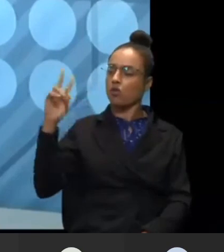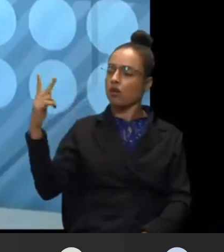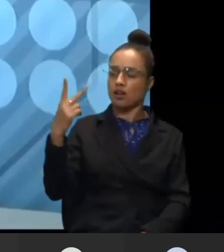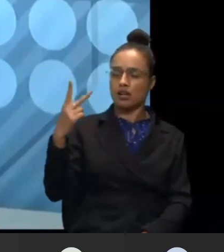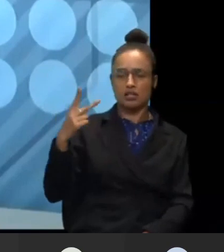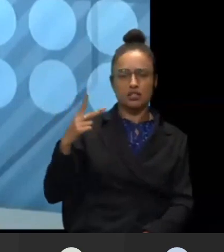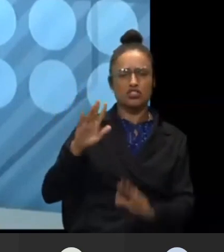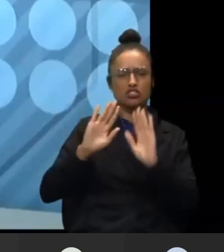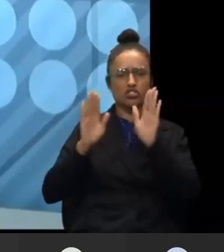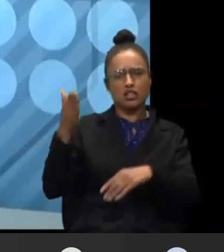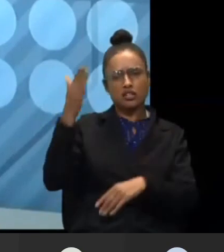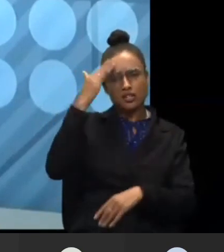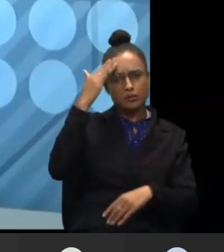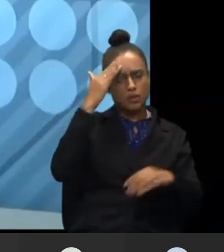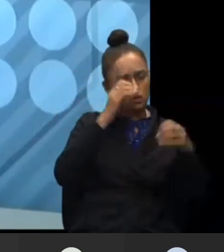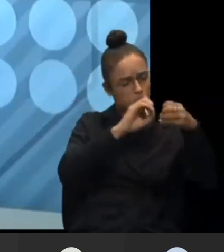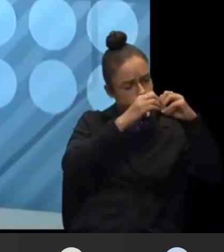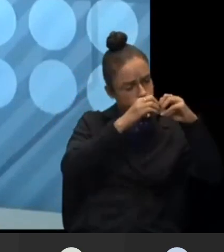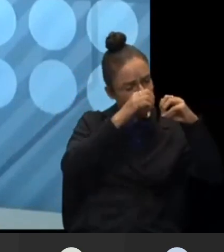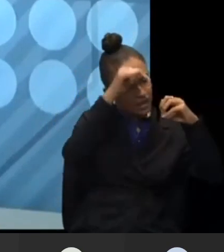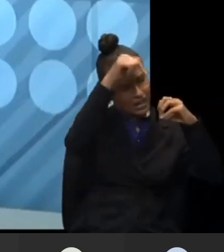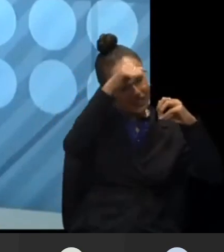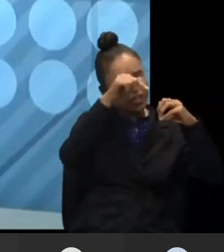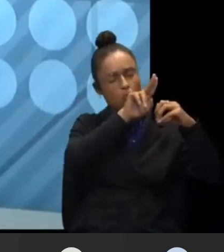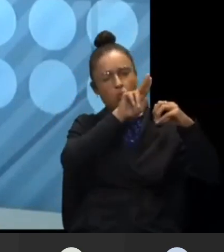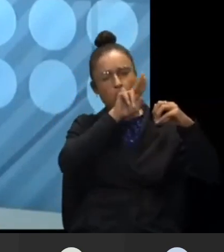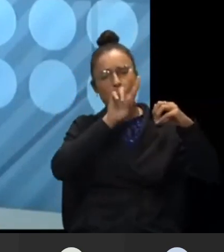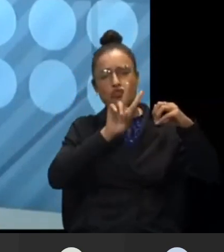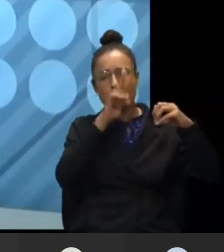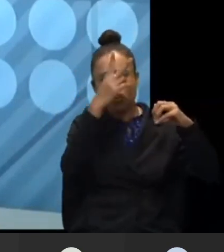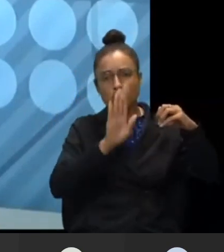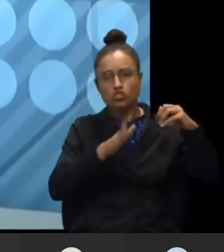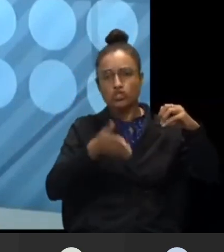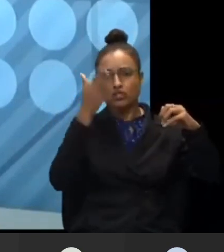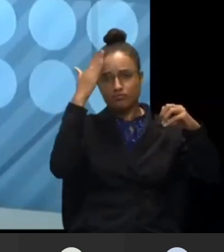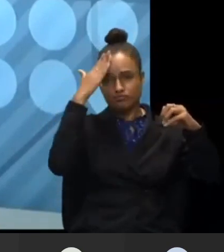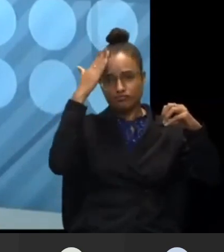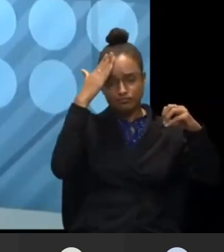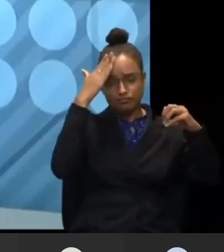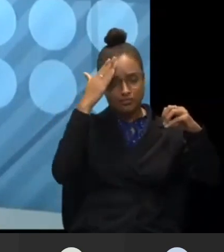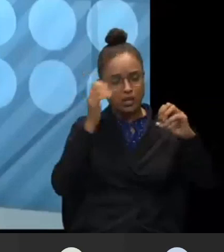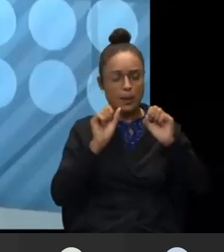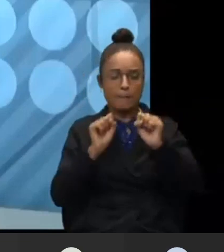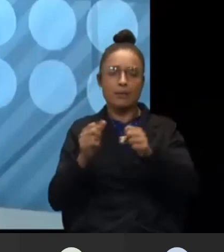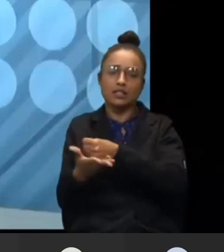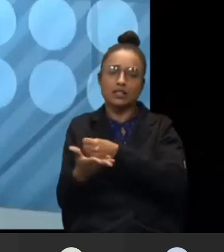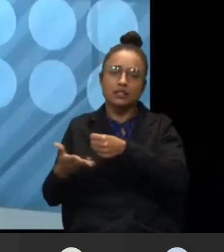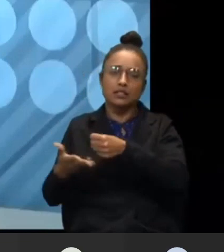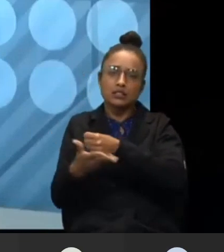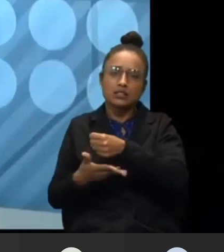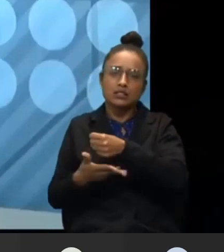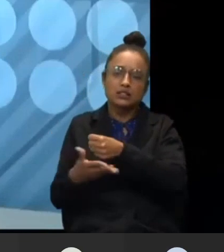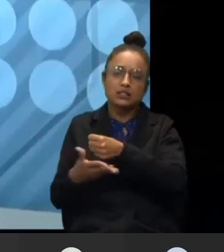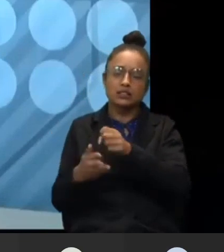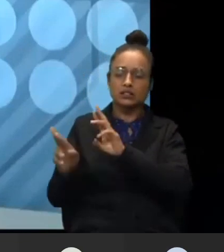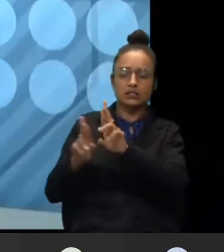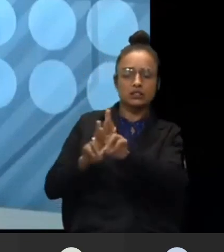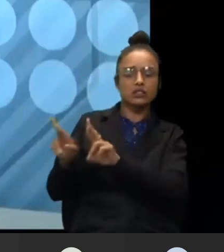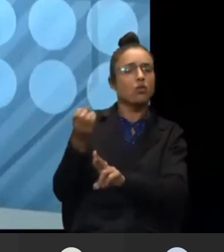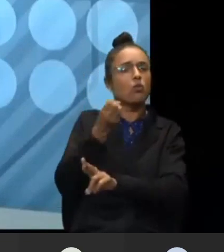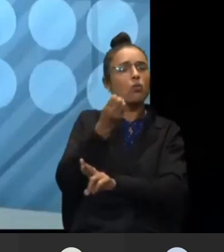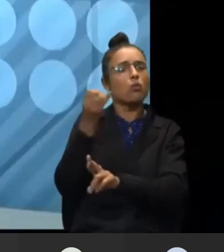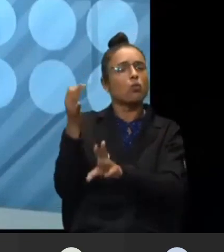molaridade ou a normalidade dessa base, nós podemos fazer uma relação